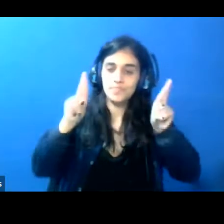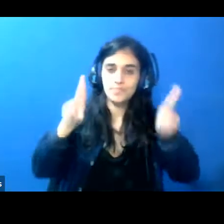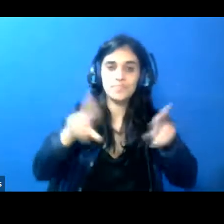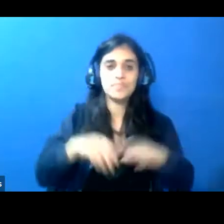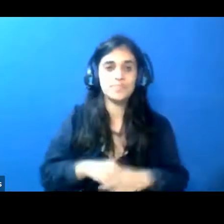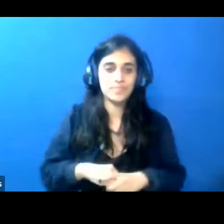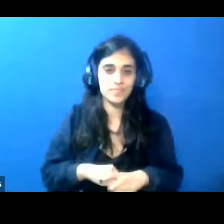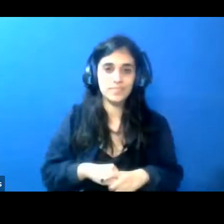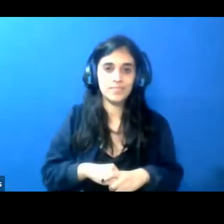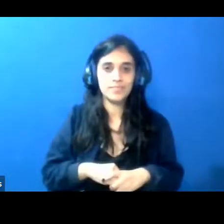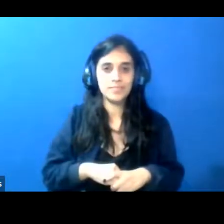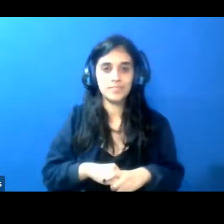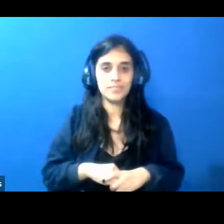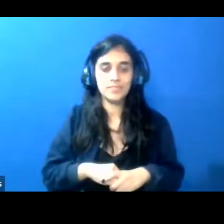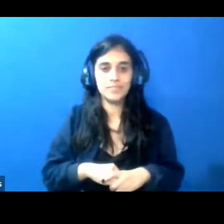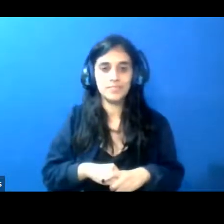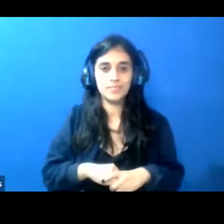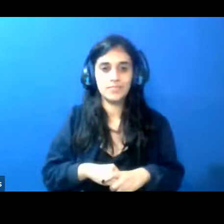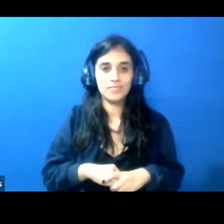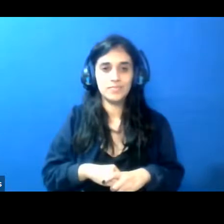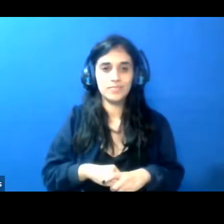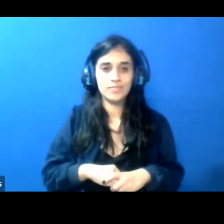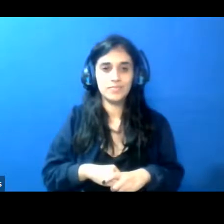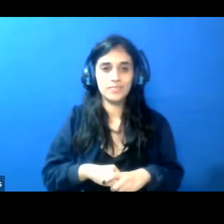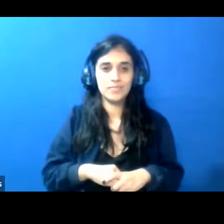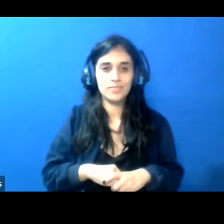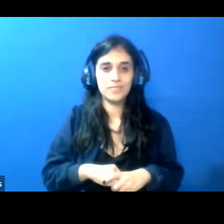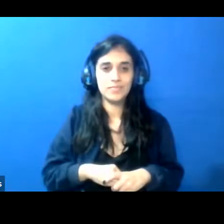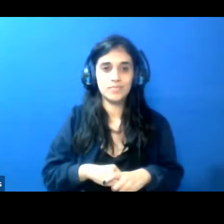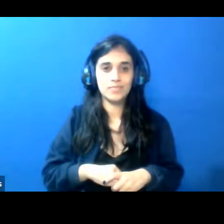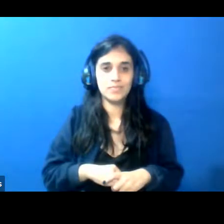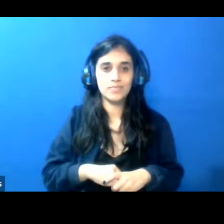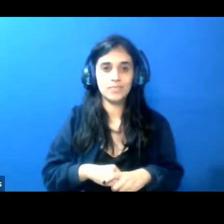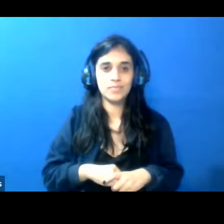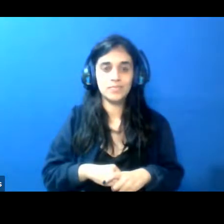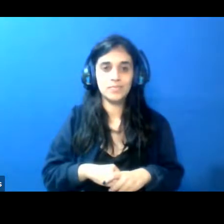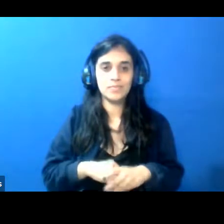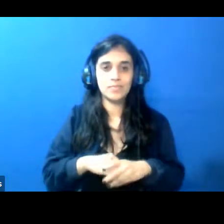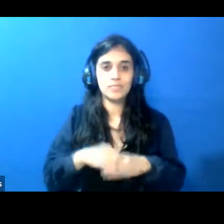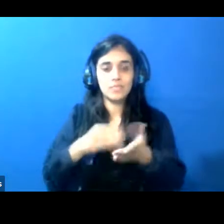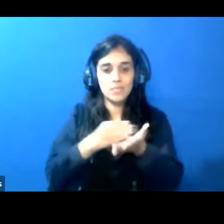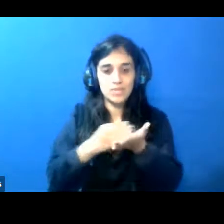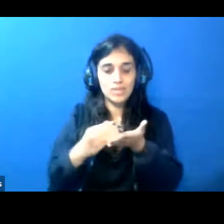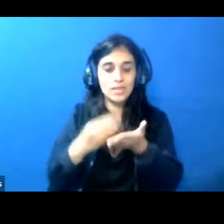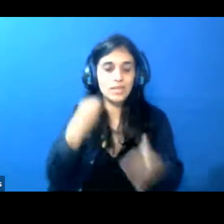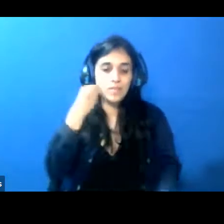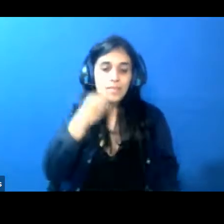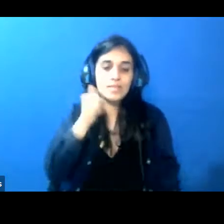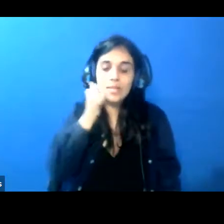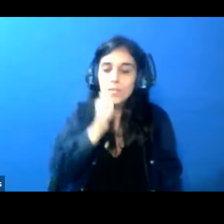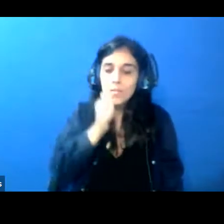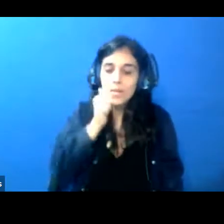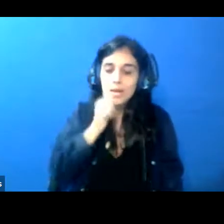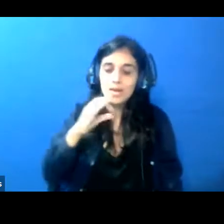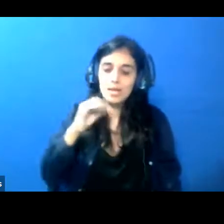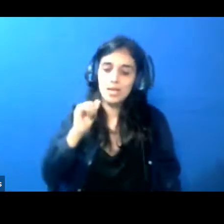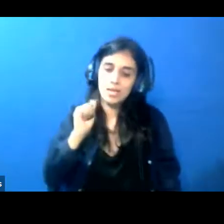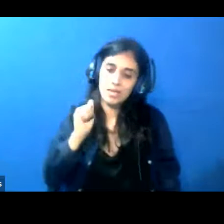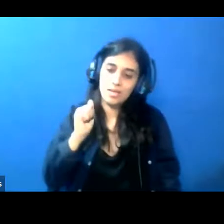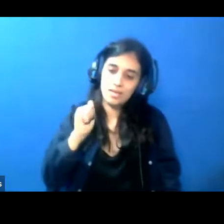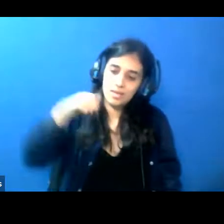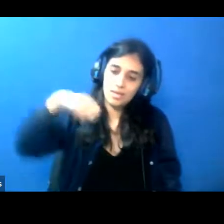a partir desta iniciativa, desta experiência das mulheres camponesas do